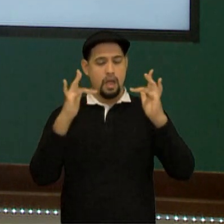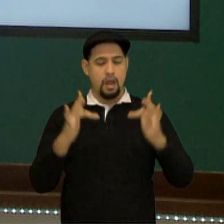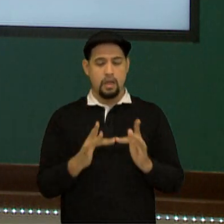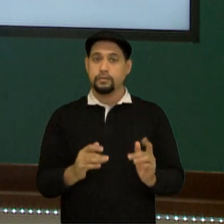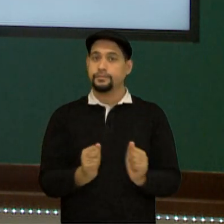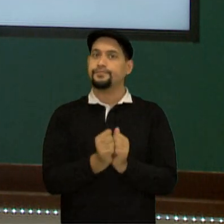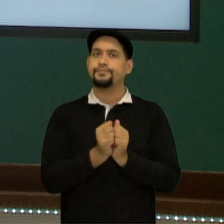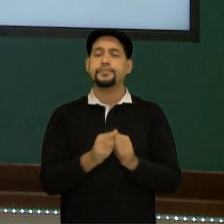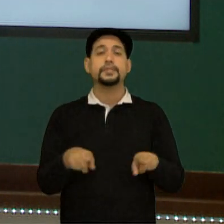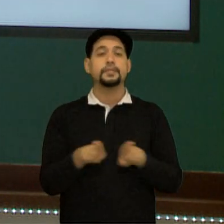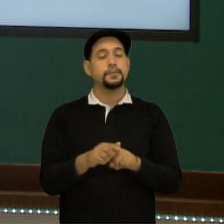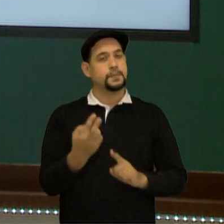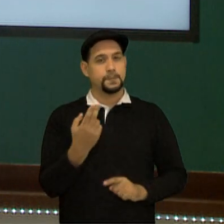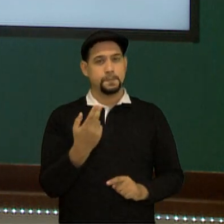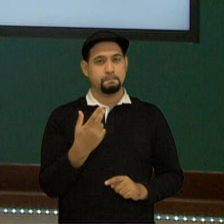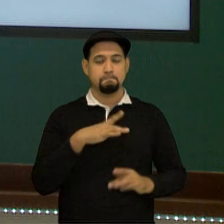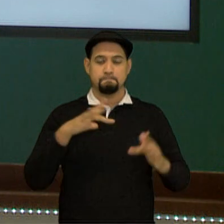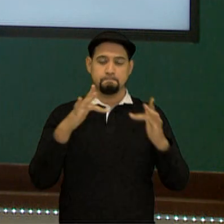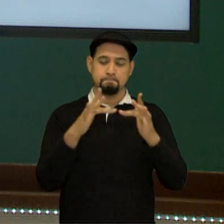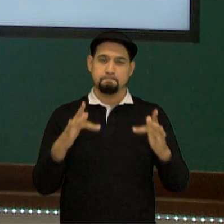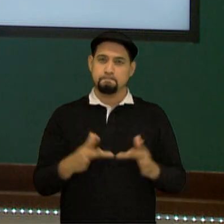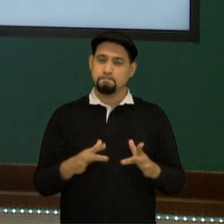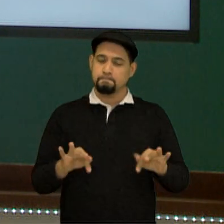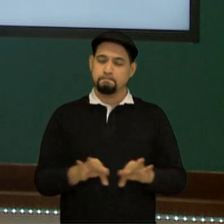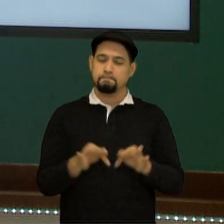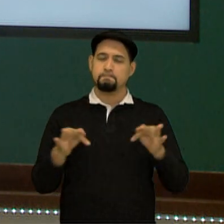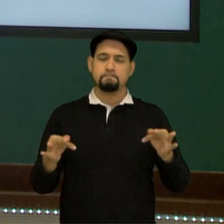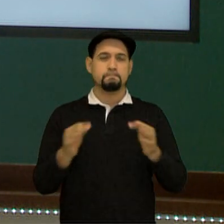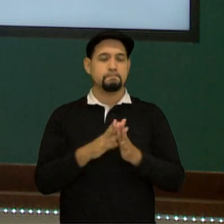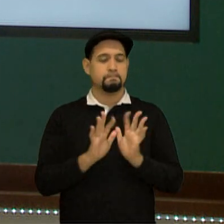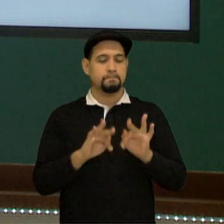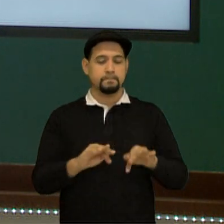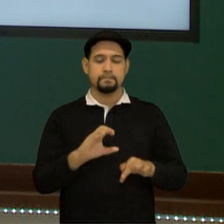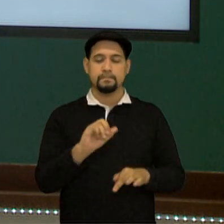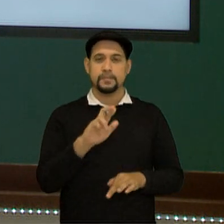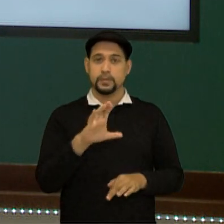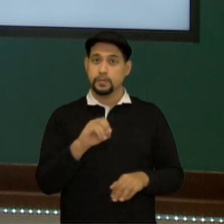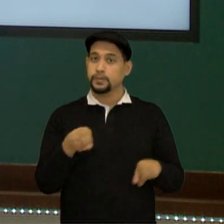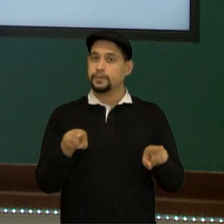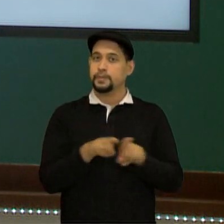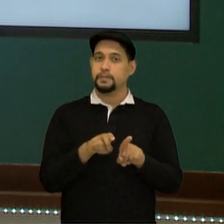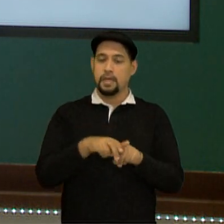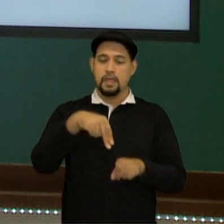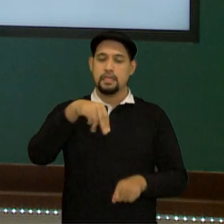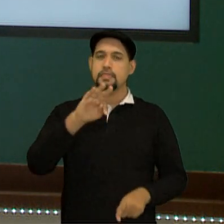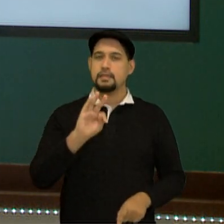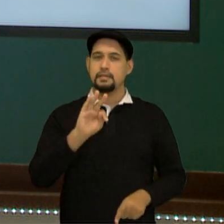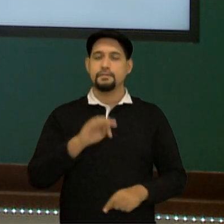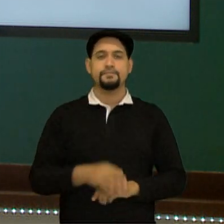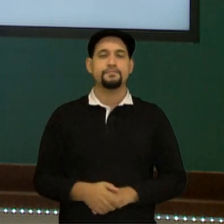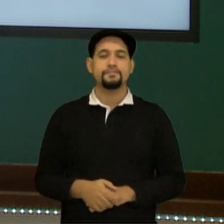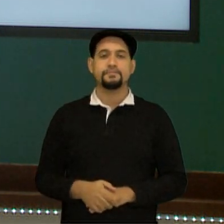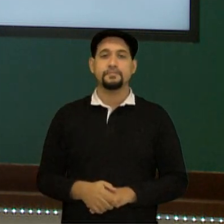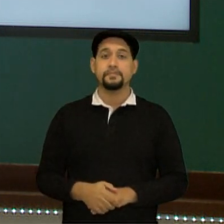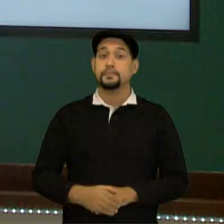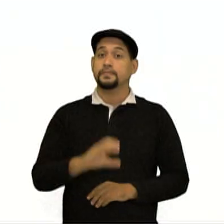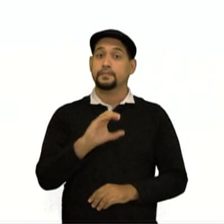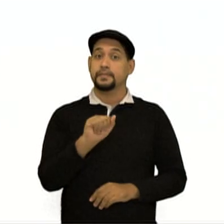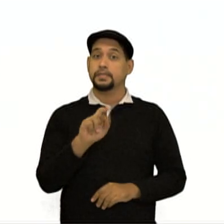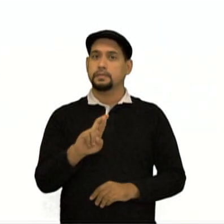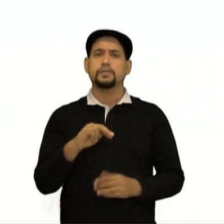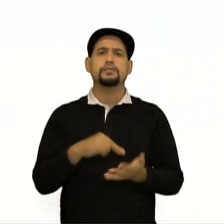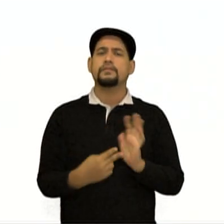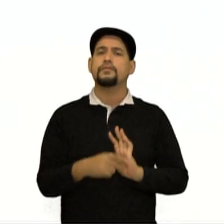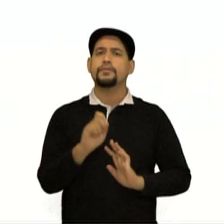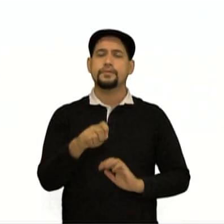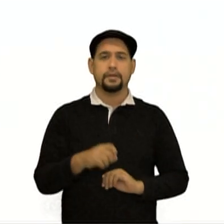carbono. E aqui a mesma coisa, ligação simples para satisfazer o carbono e o nitrogênio. O carbono, ele